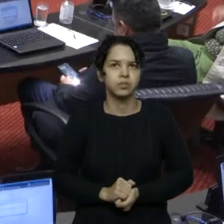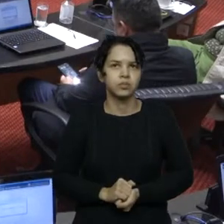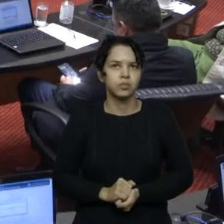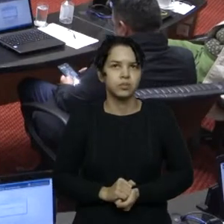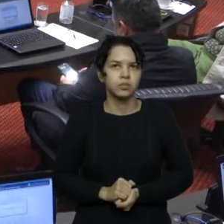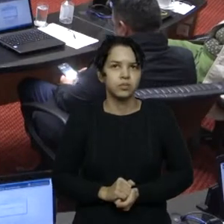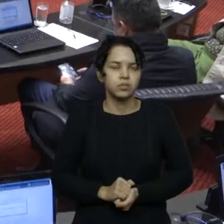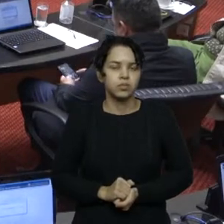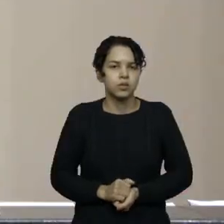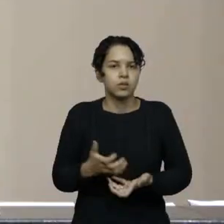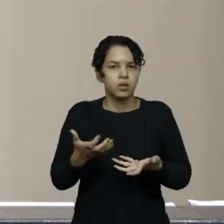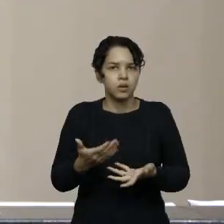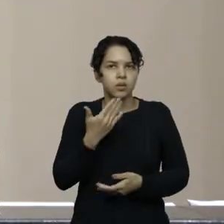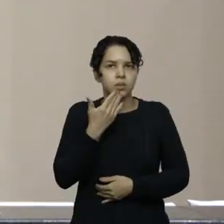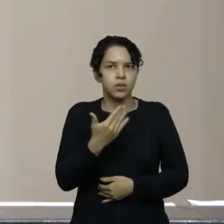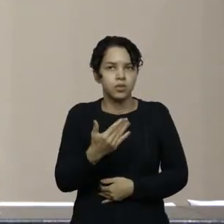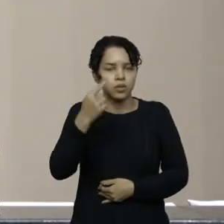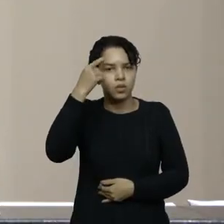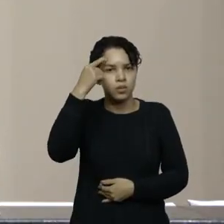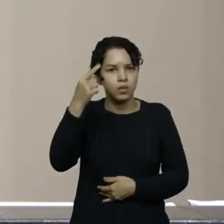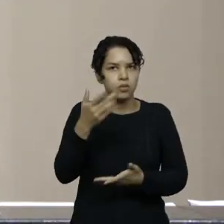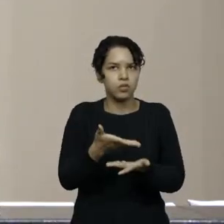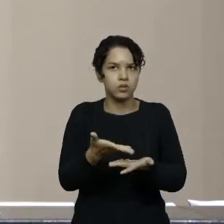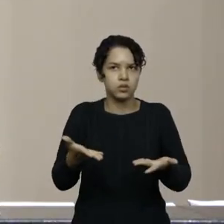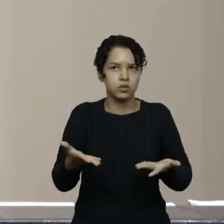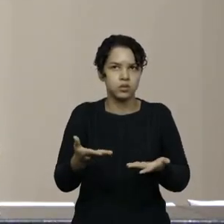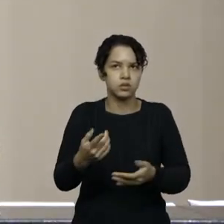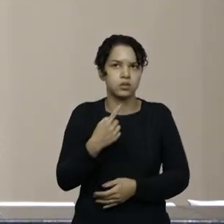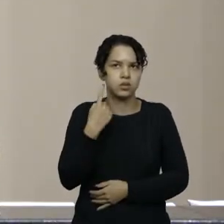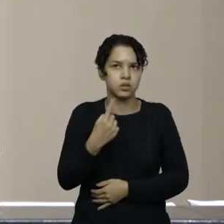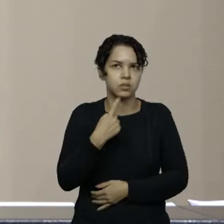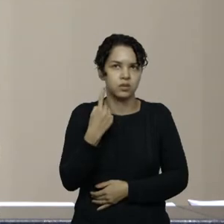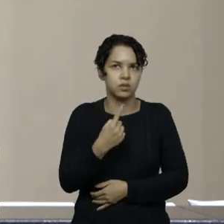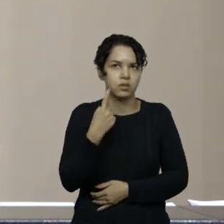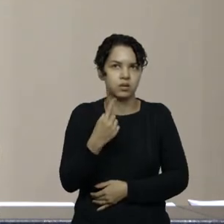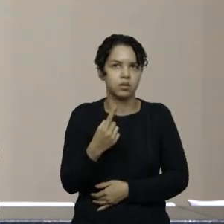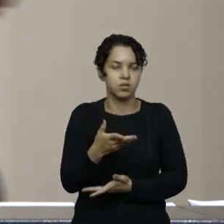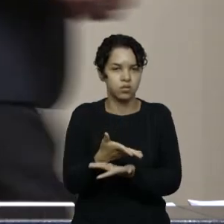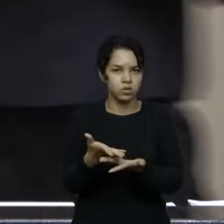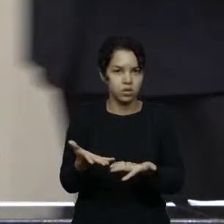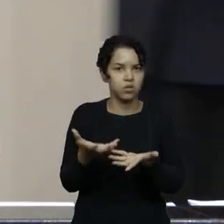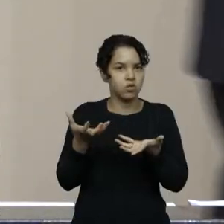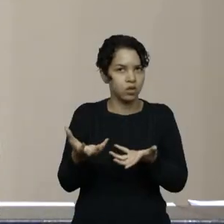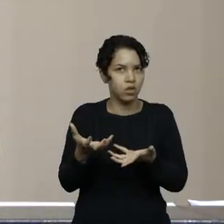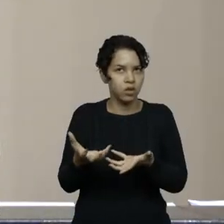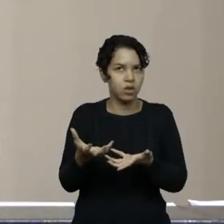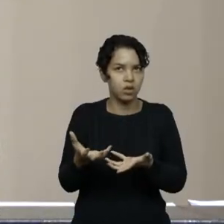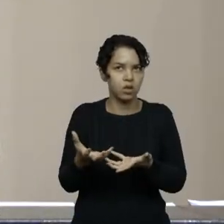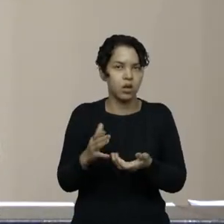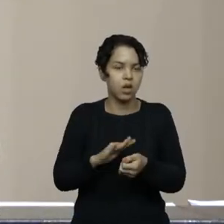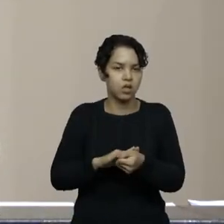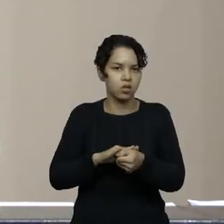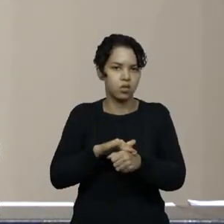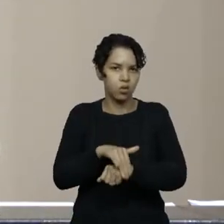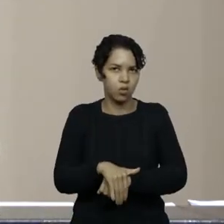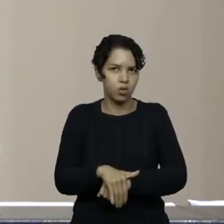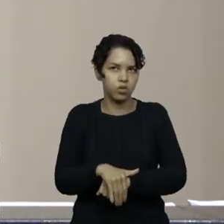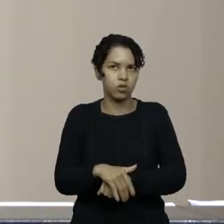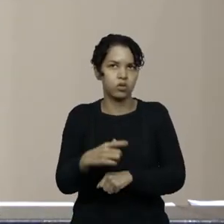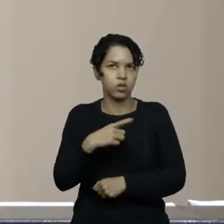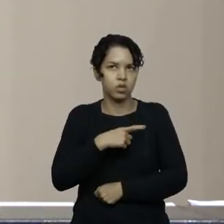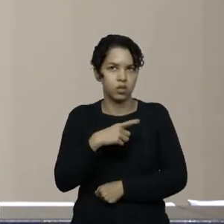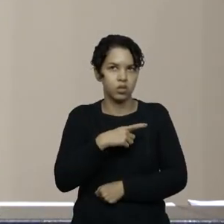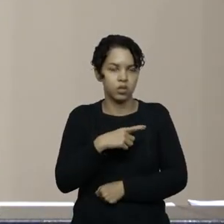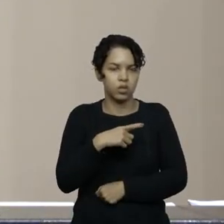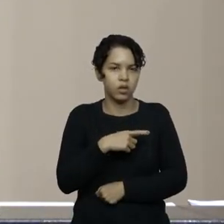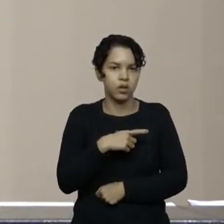lembrar os senhores deputados aqueles que quiserem né a noite tem